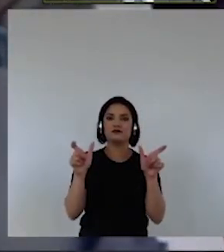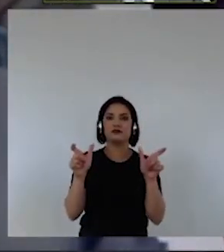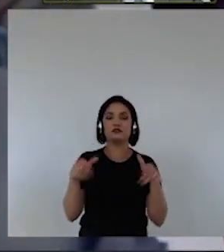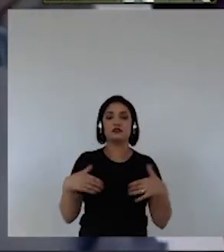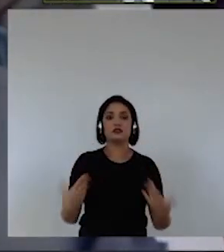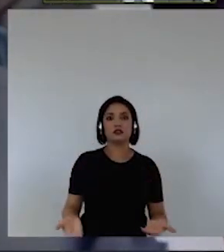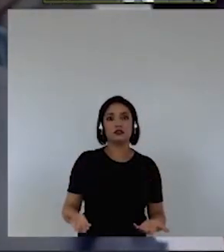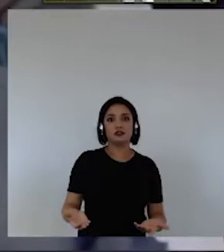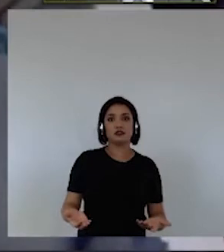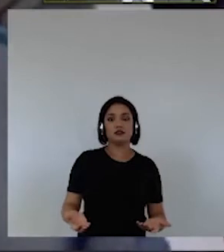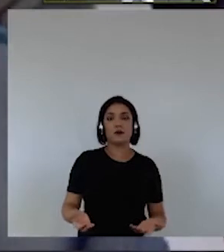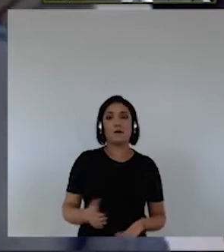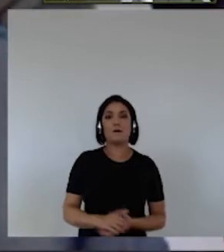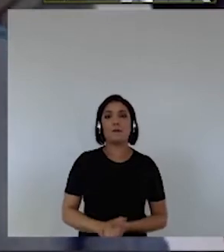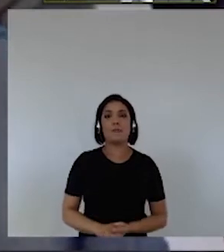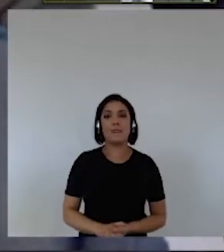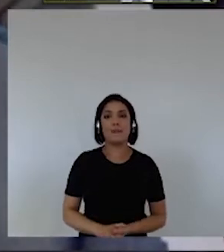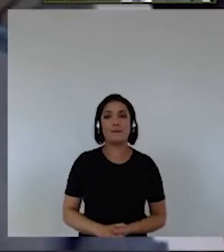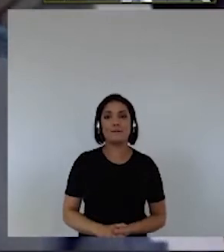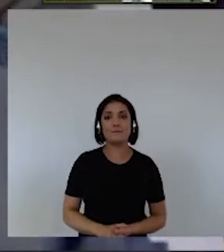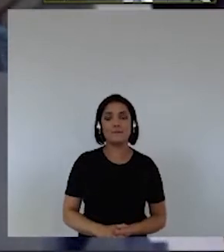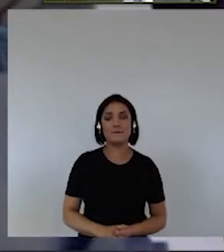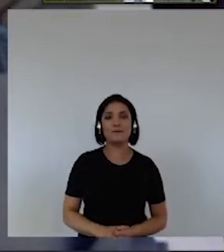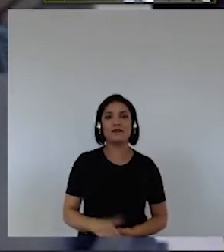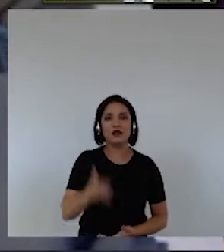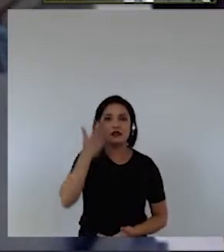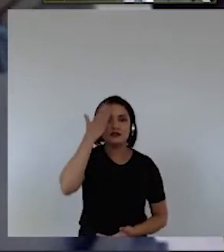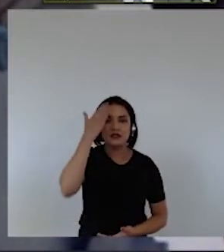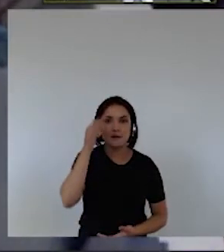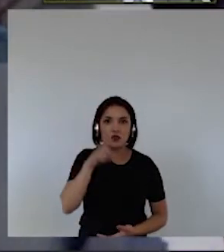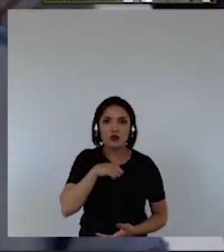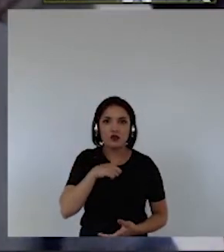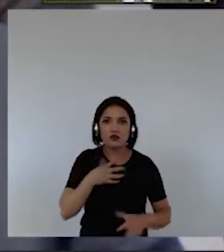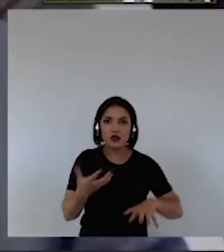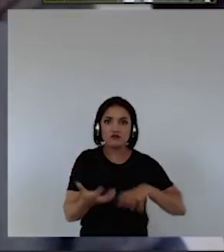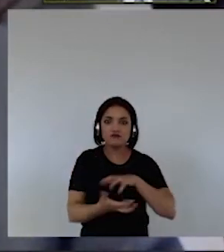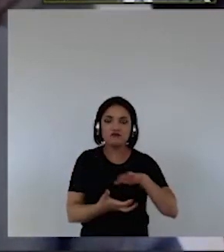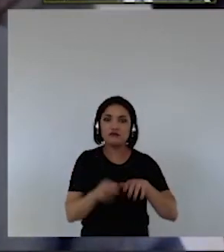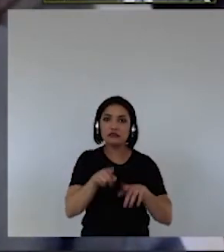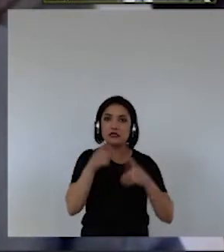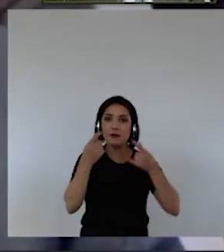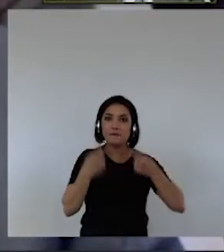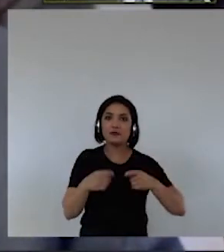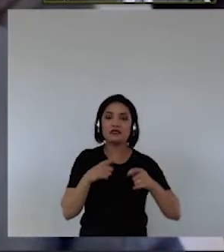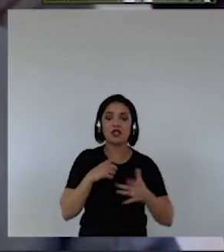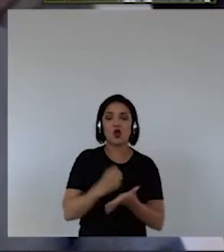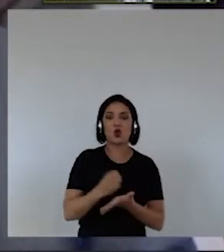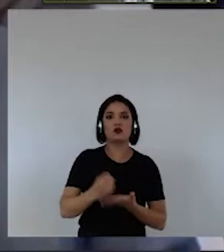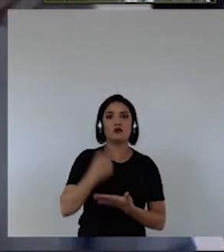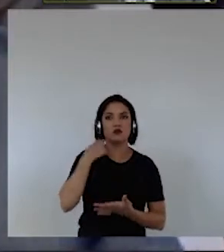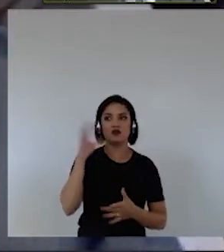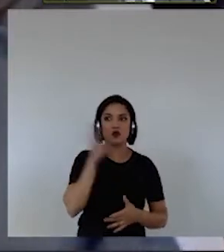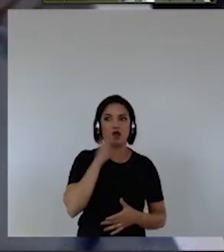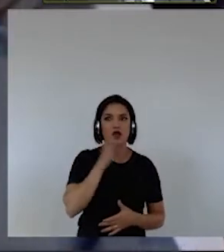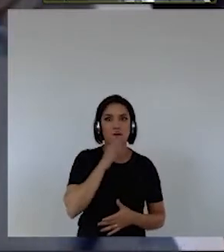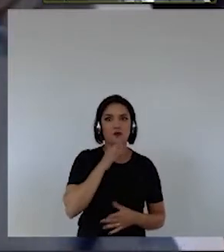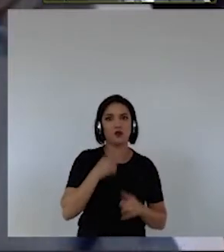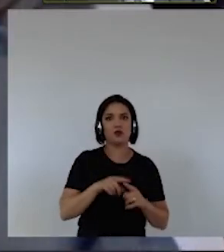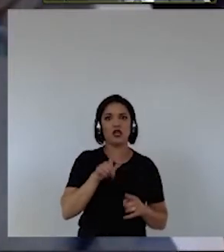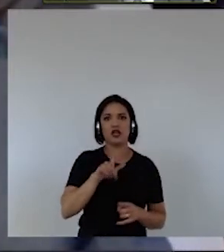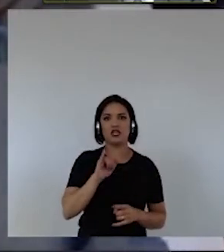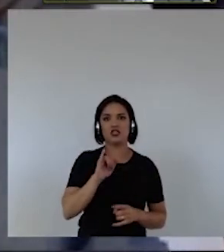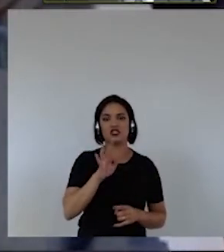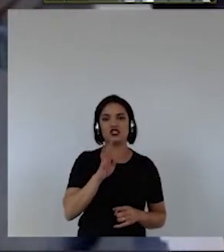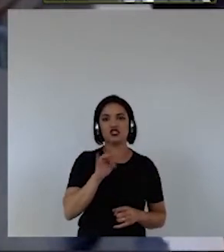com desvantagem. Sabendo que existe uma crise, você precisa contratar o advogado logo, porque o litígio